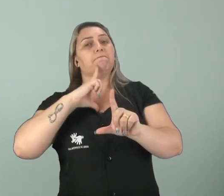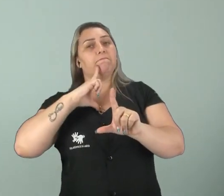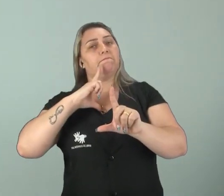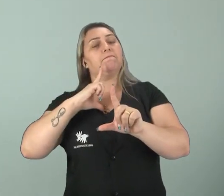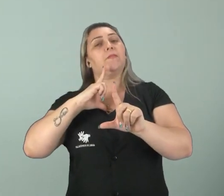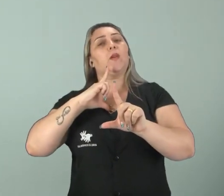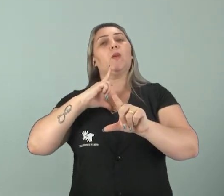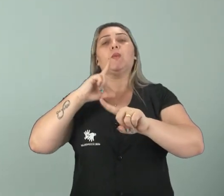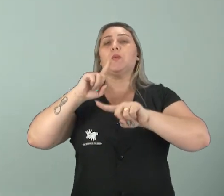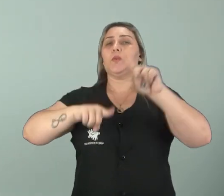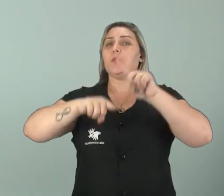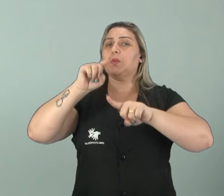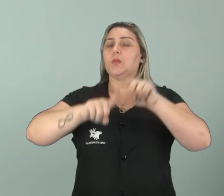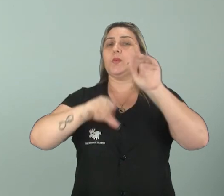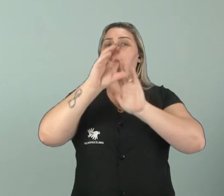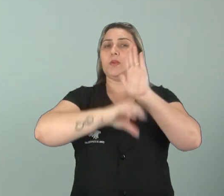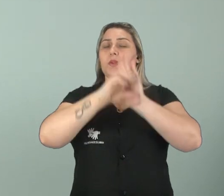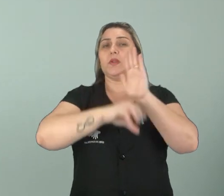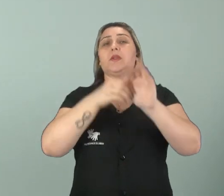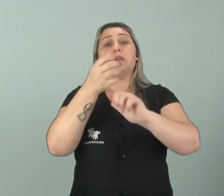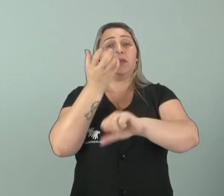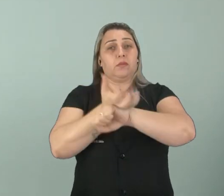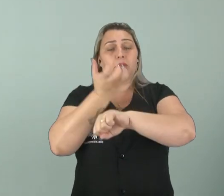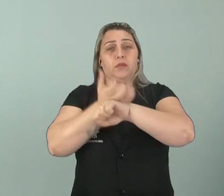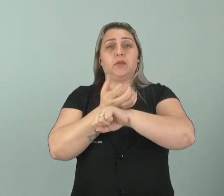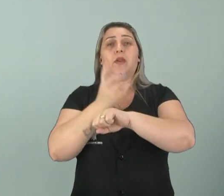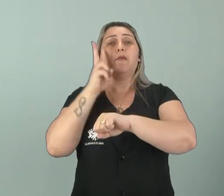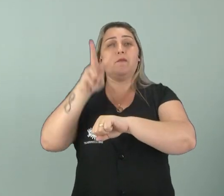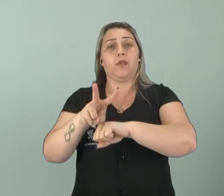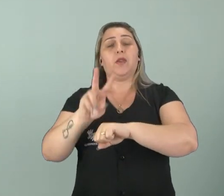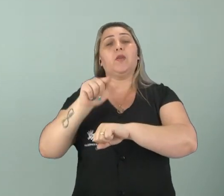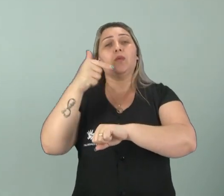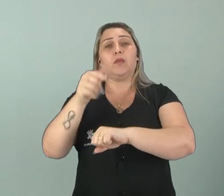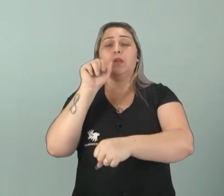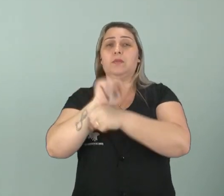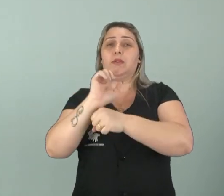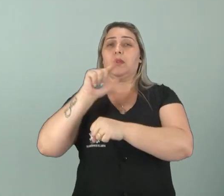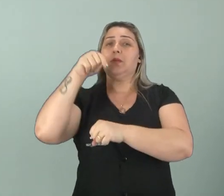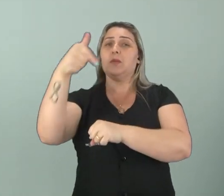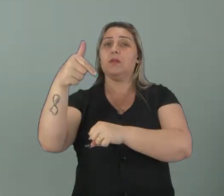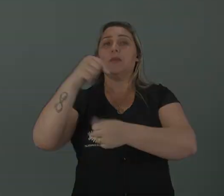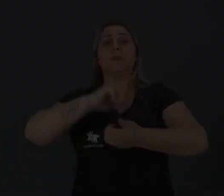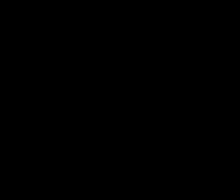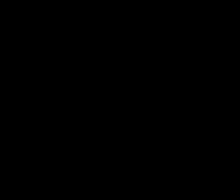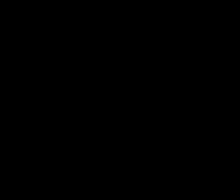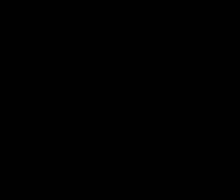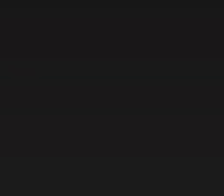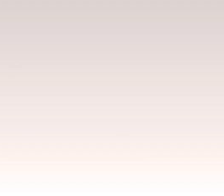dispostos todos os conteúdos. Você pode, inclusive, ver esses e outros. Eu te espero aqui na próxima.